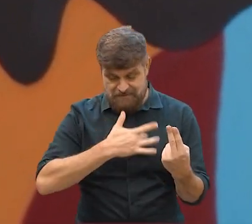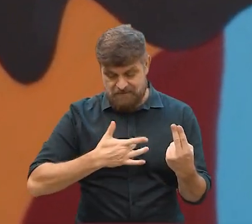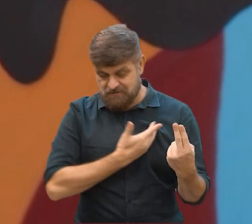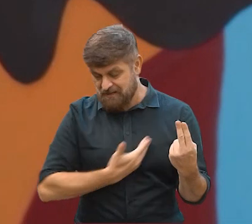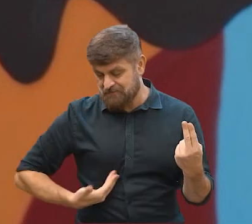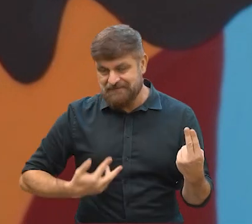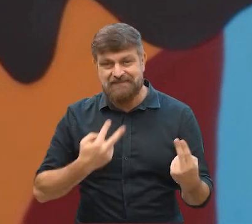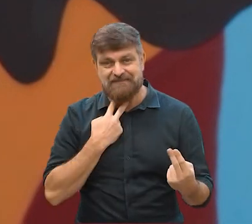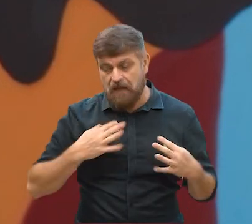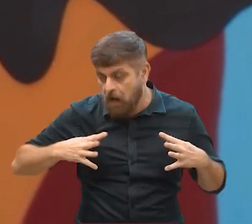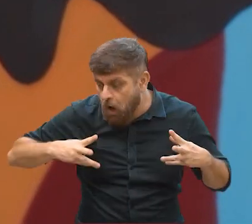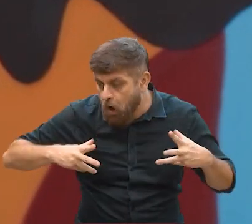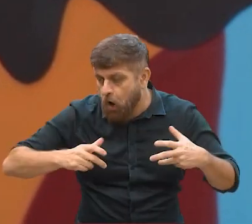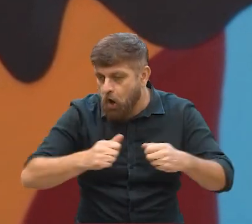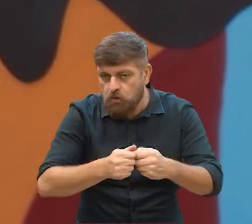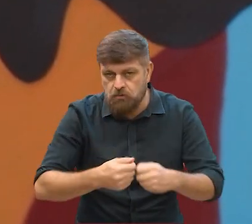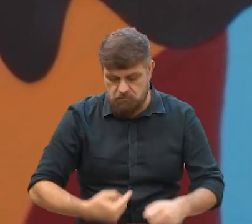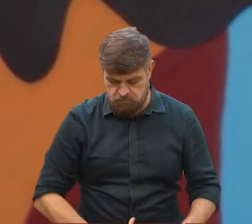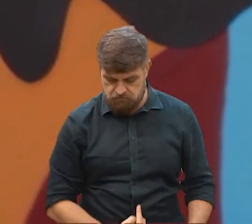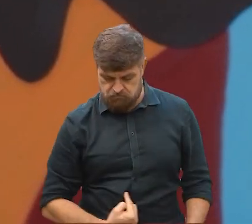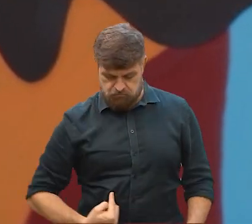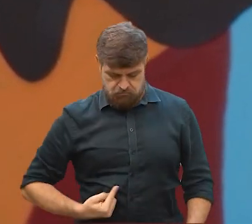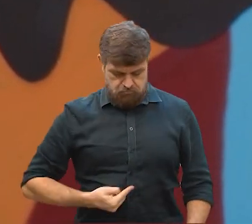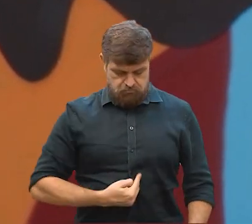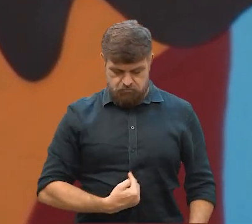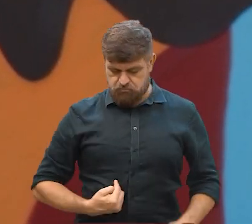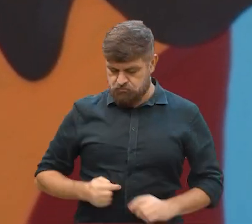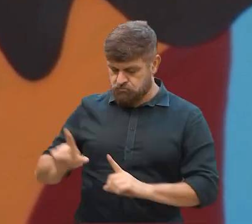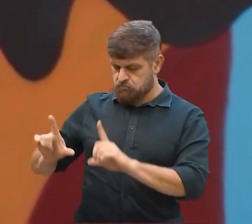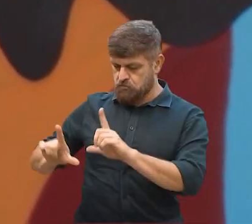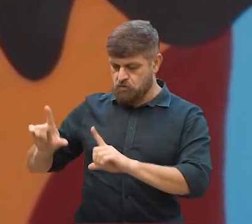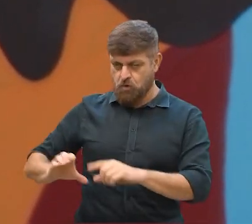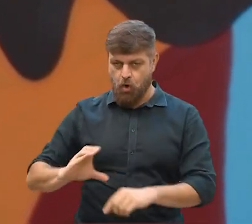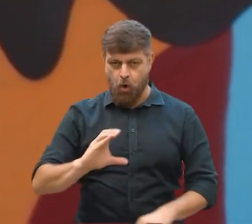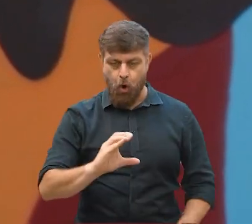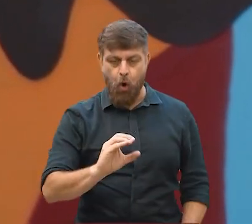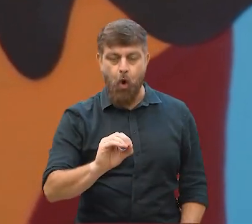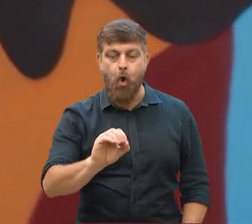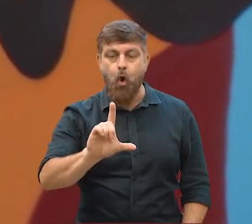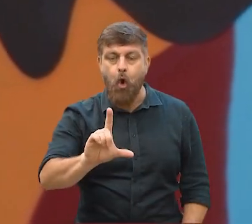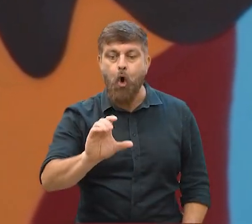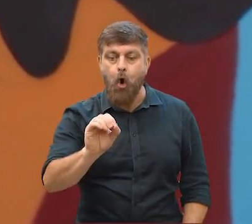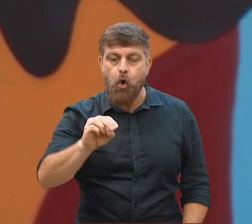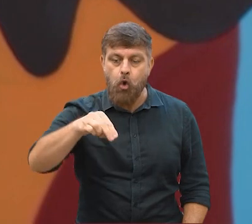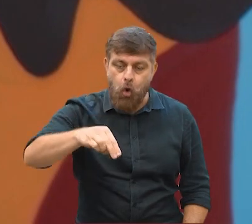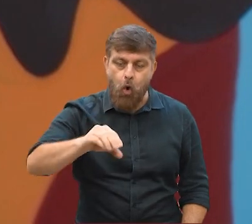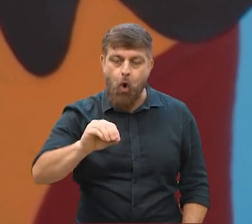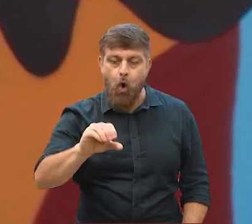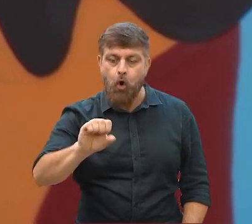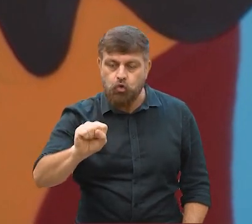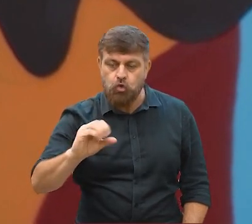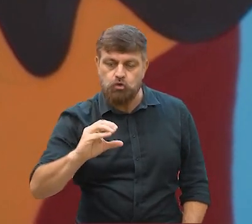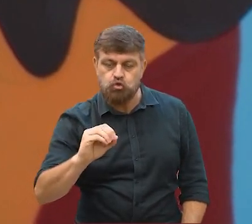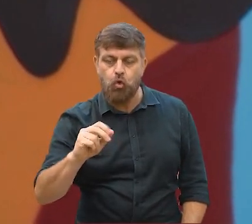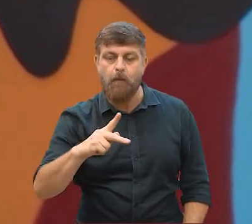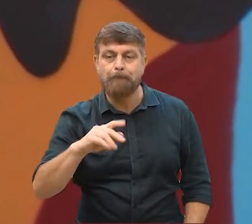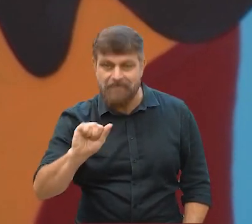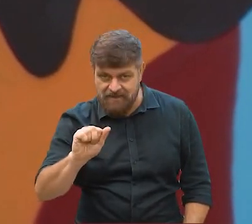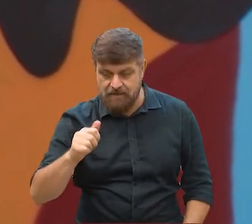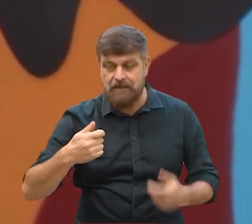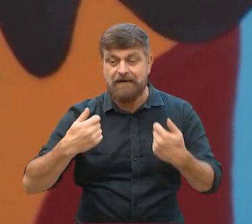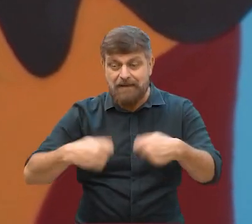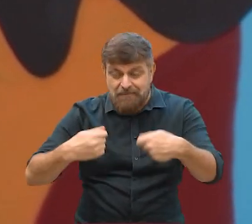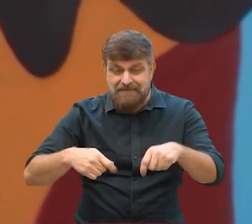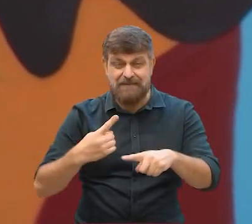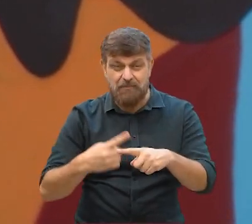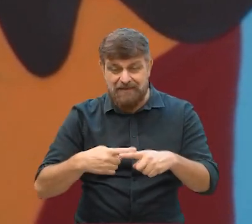não existe uma capacidade para fazer esse screening populacional ainda, mas é uma demanda que a gente precisa fazer. Até